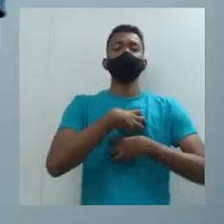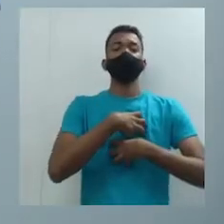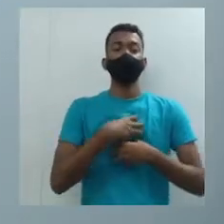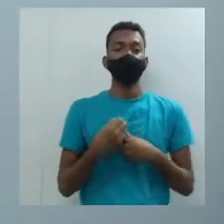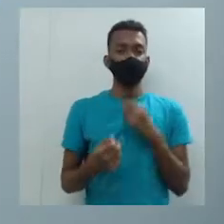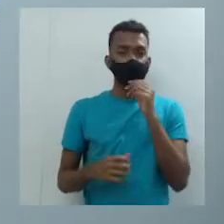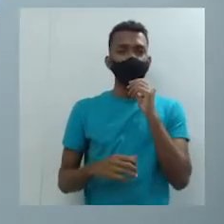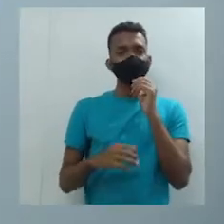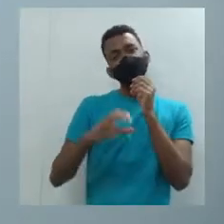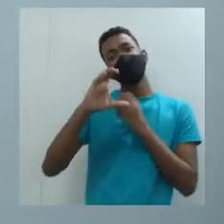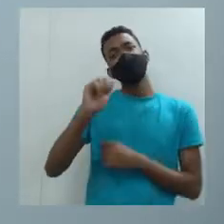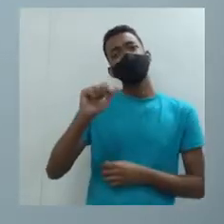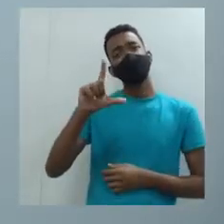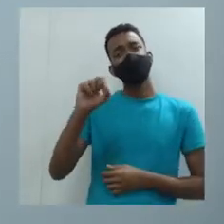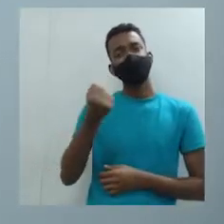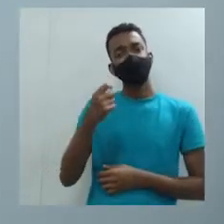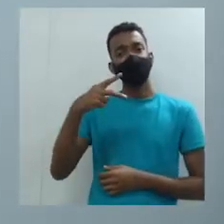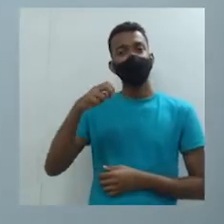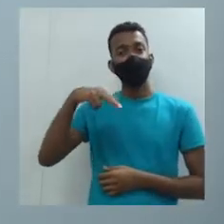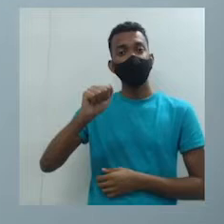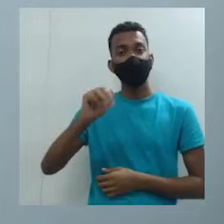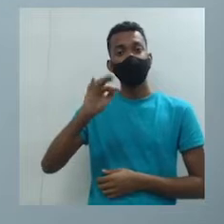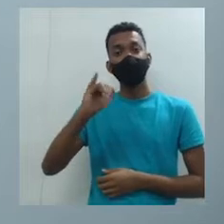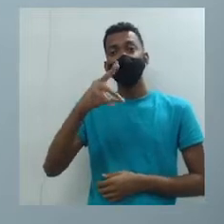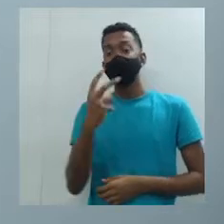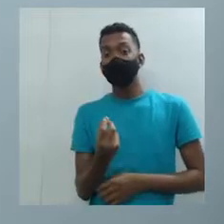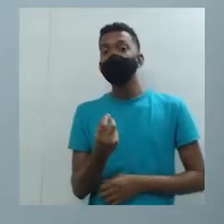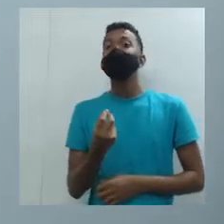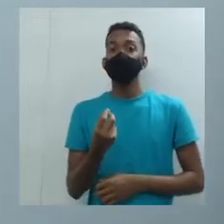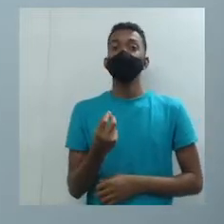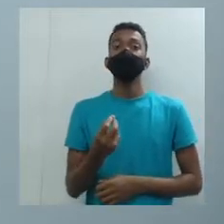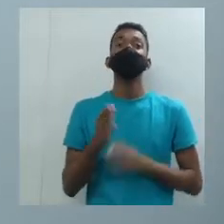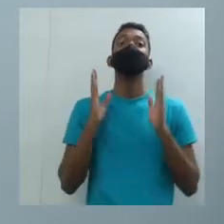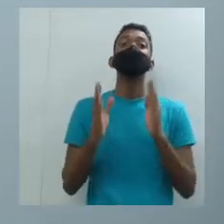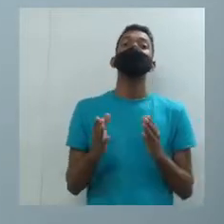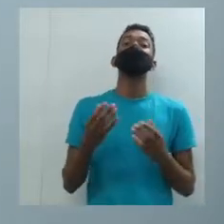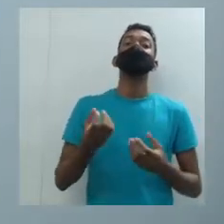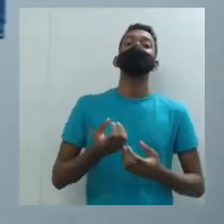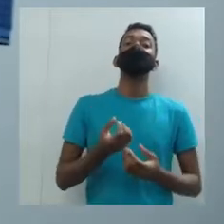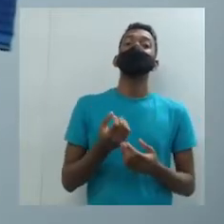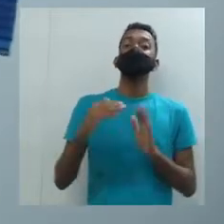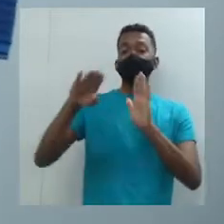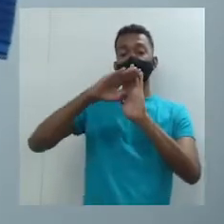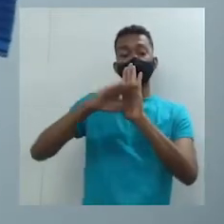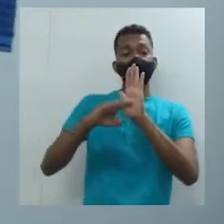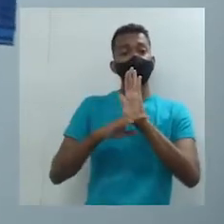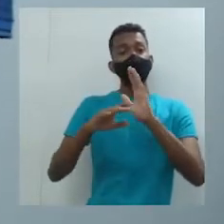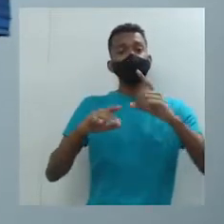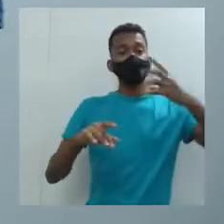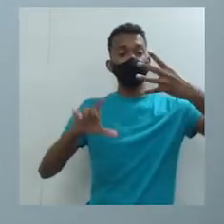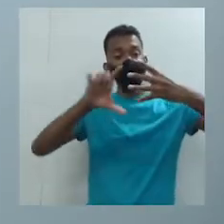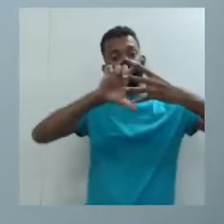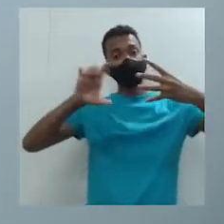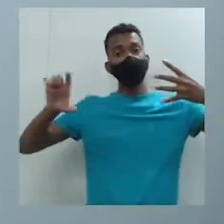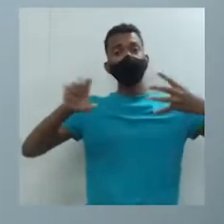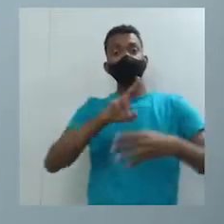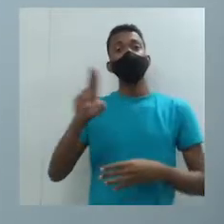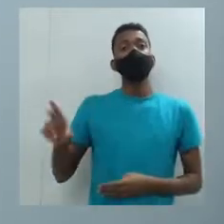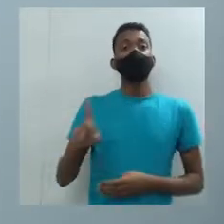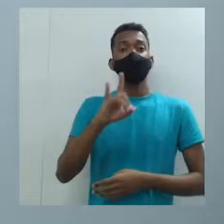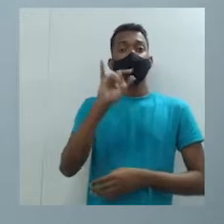quadra aí, ou esse quarteto, como bem disse o professor Robson, faz parte de um poema, é uma seção de um poema chamado